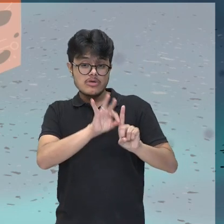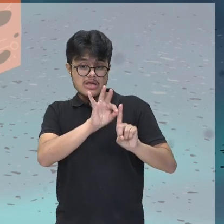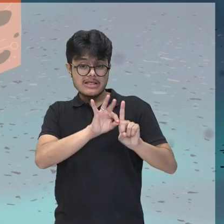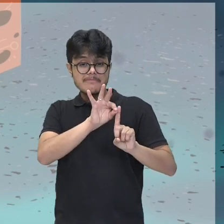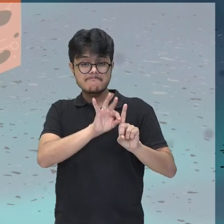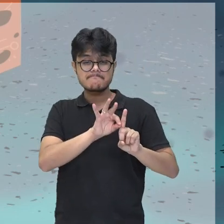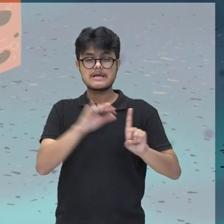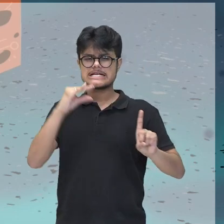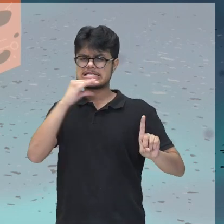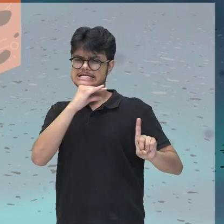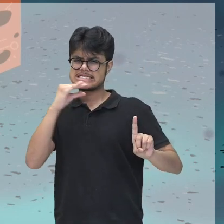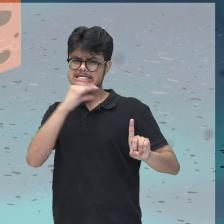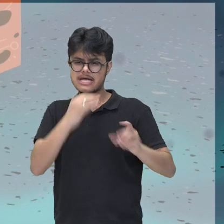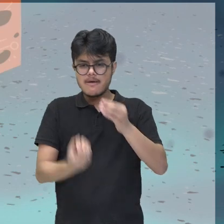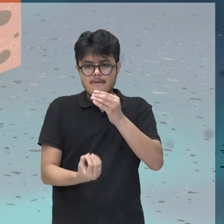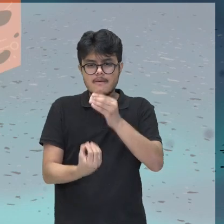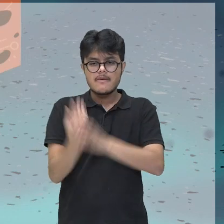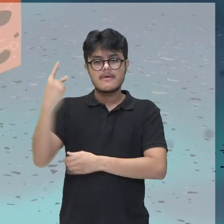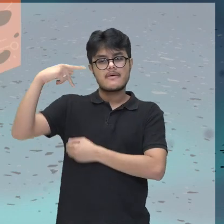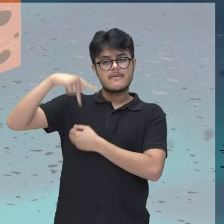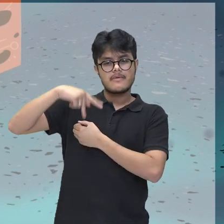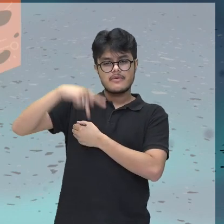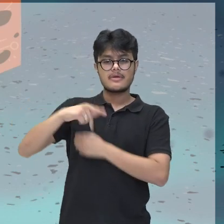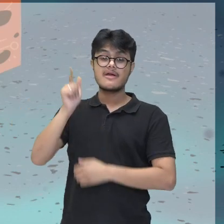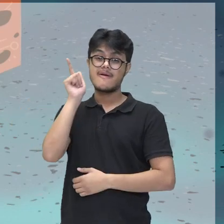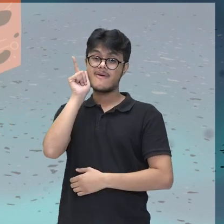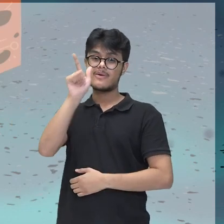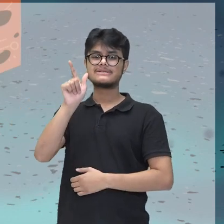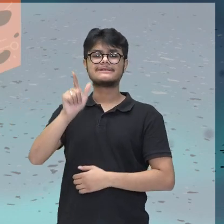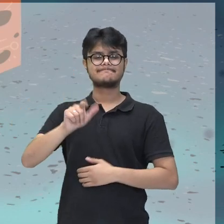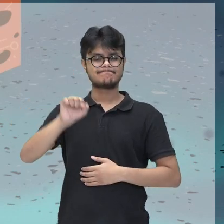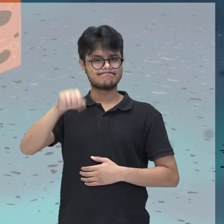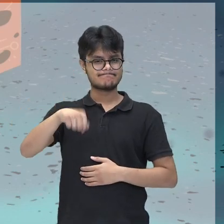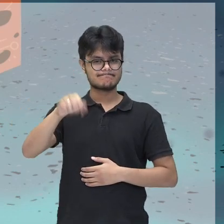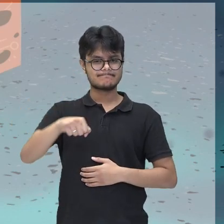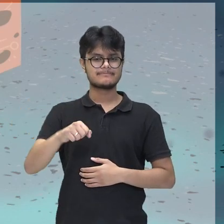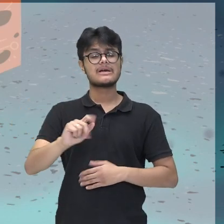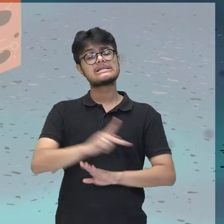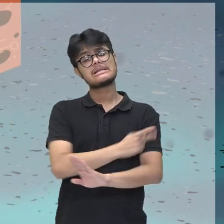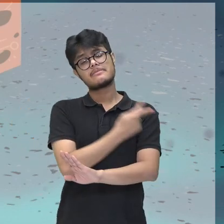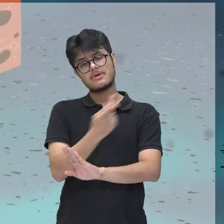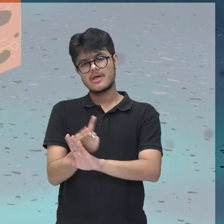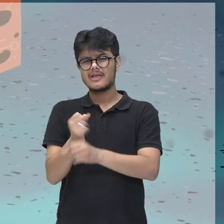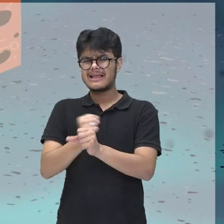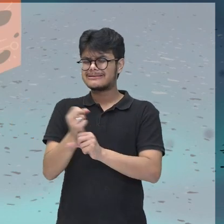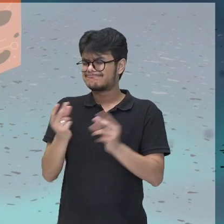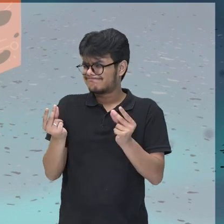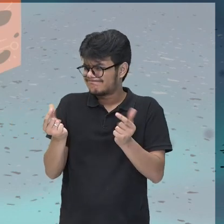esses combustíveis fósseis, a gente tem como resultado, né, depois de milhões de anos,